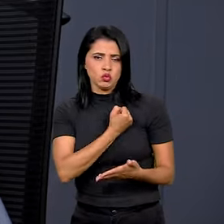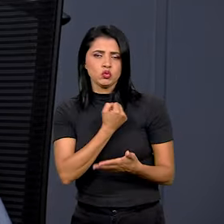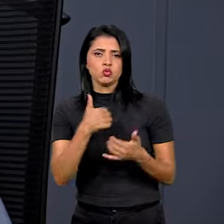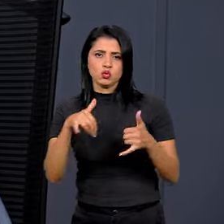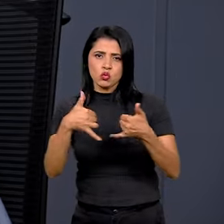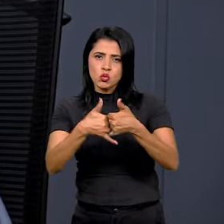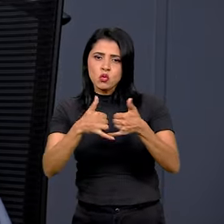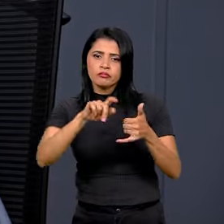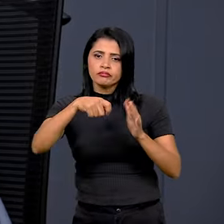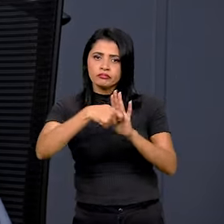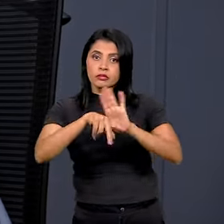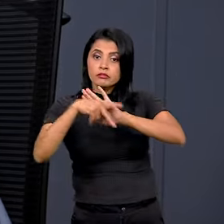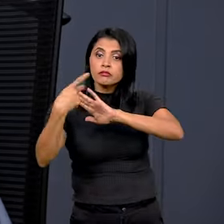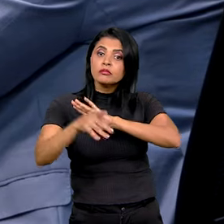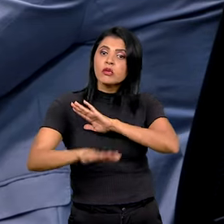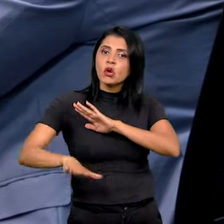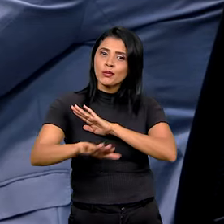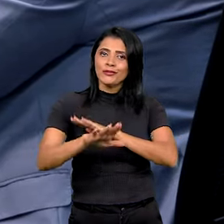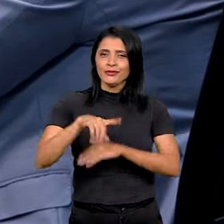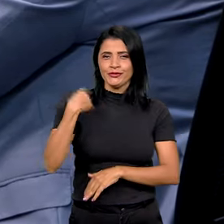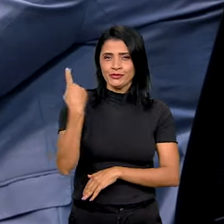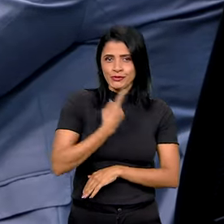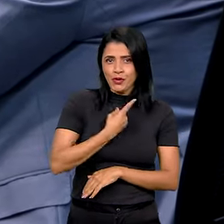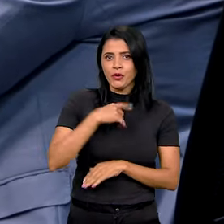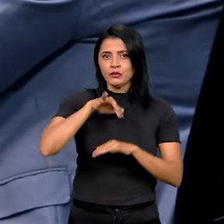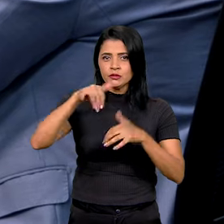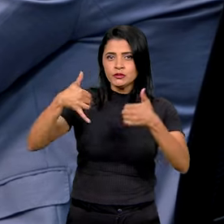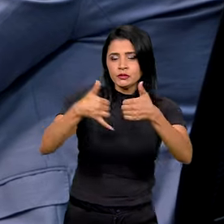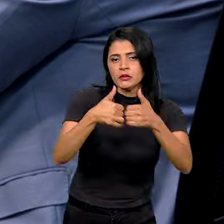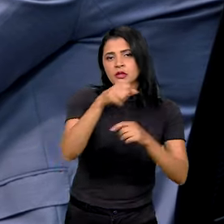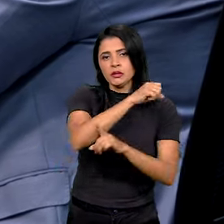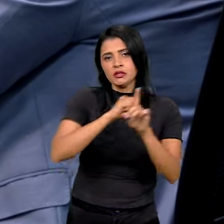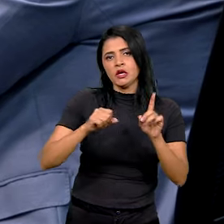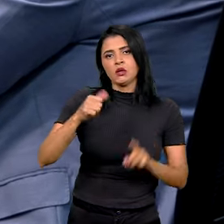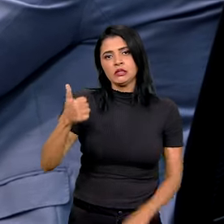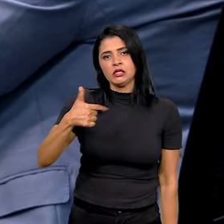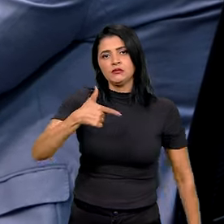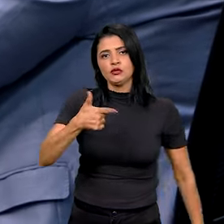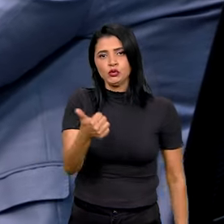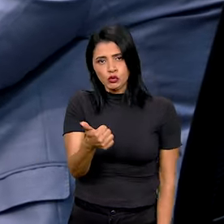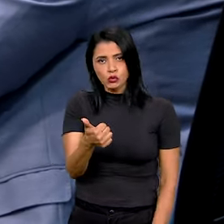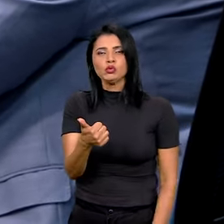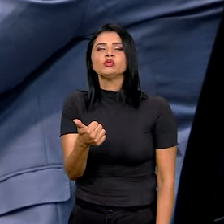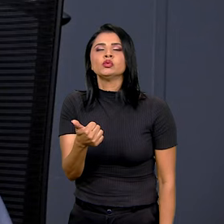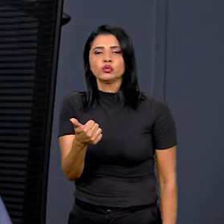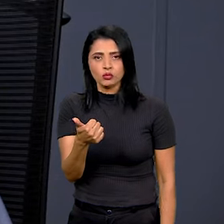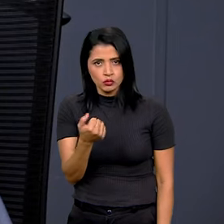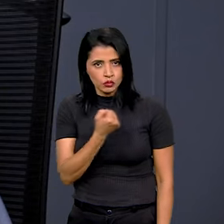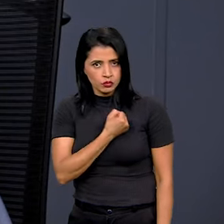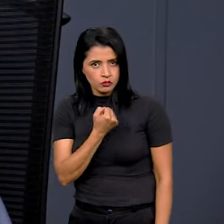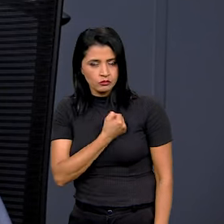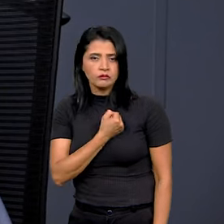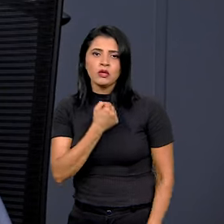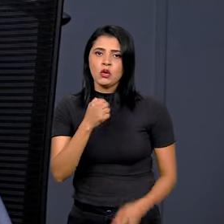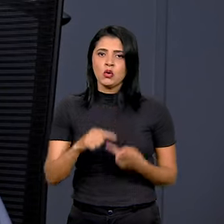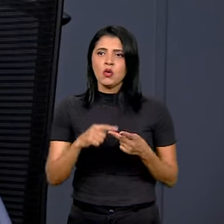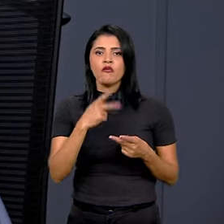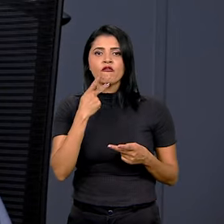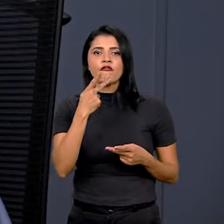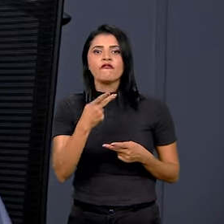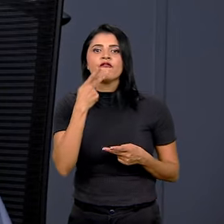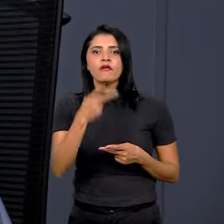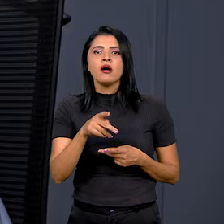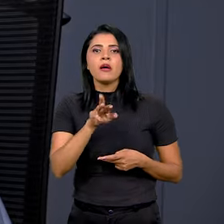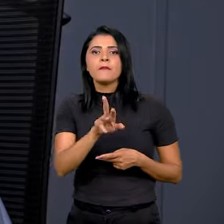ah utilizados mais próprios para isso né além do nosso disque social né o 121 além da da da do fala